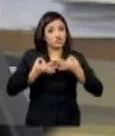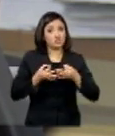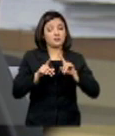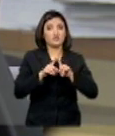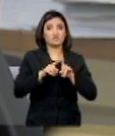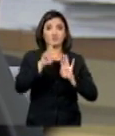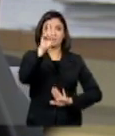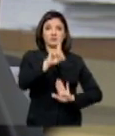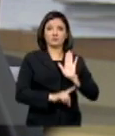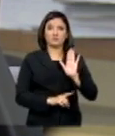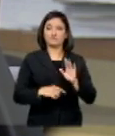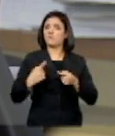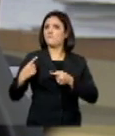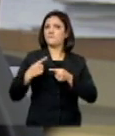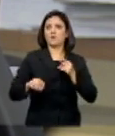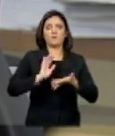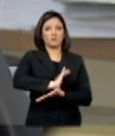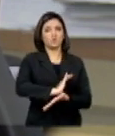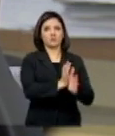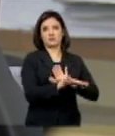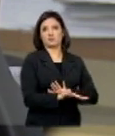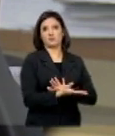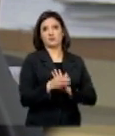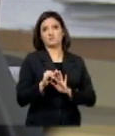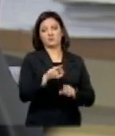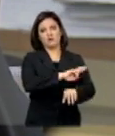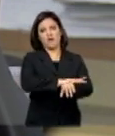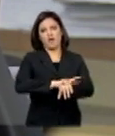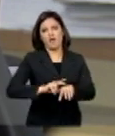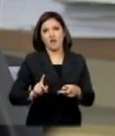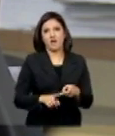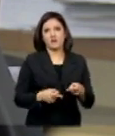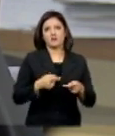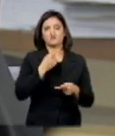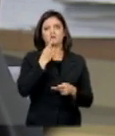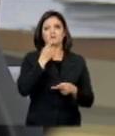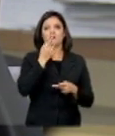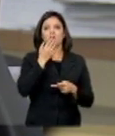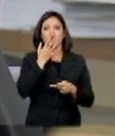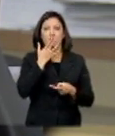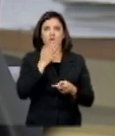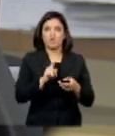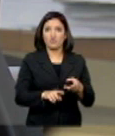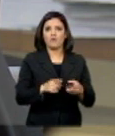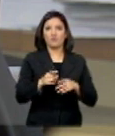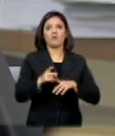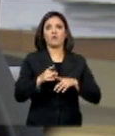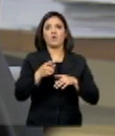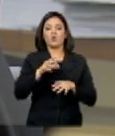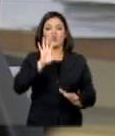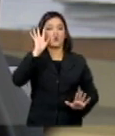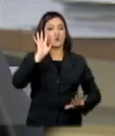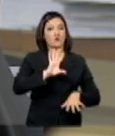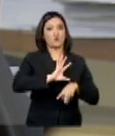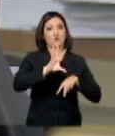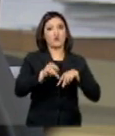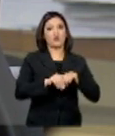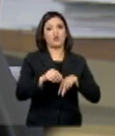discriminações fundadas em razão da aas a cor sexo língua religião opinião política origem